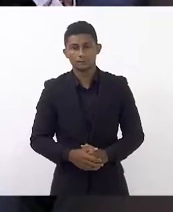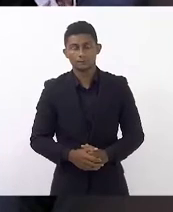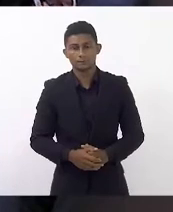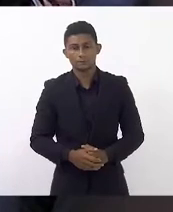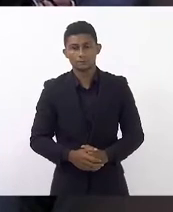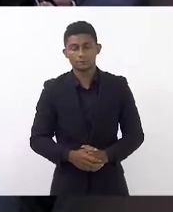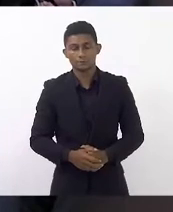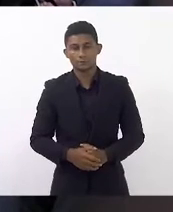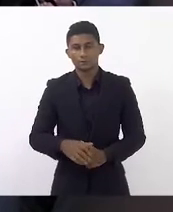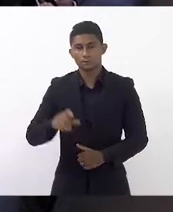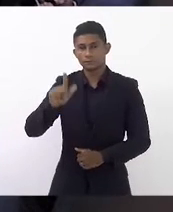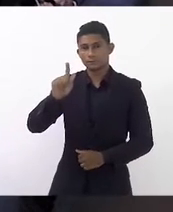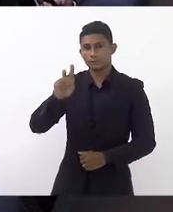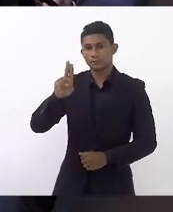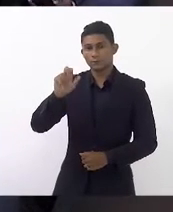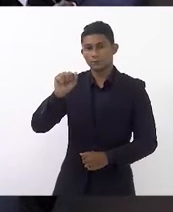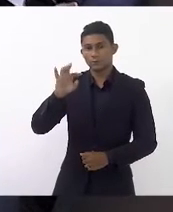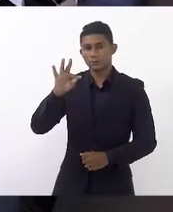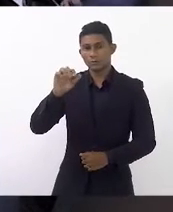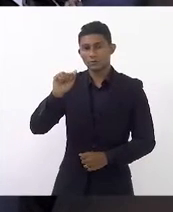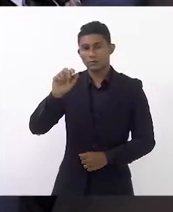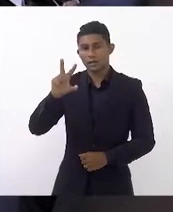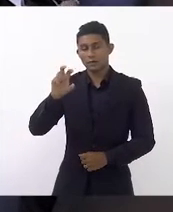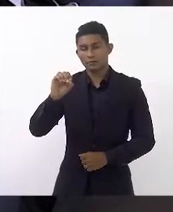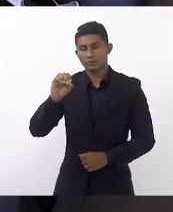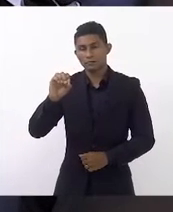Deputado Gustavo Schmidt.